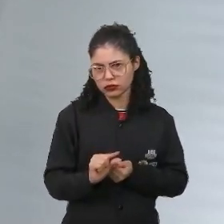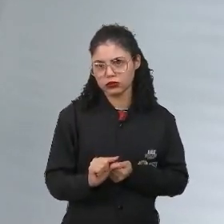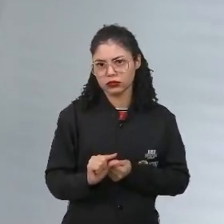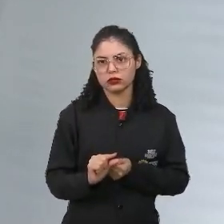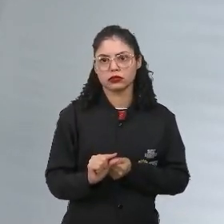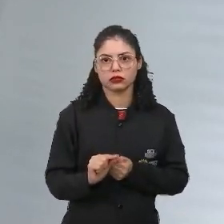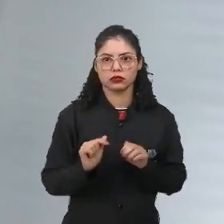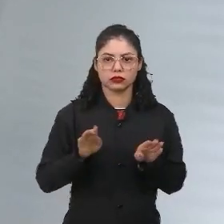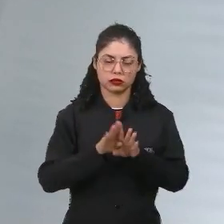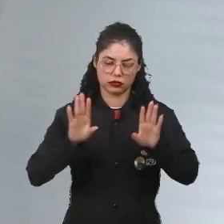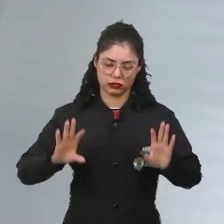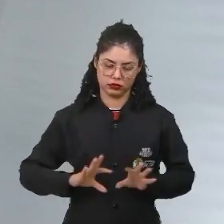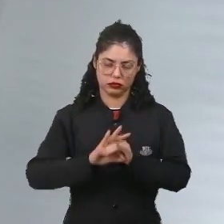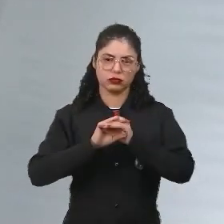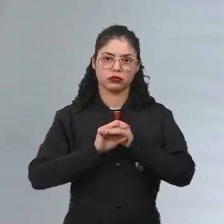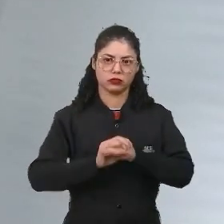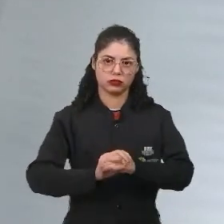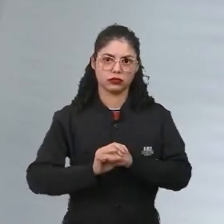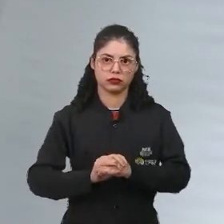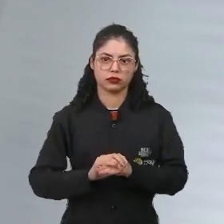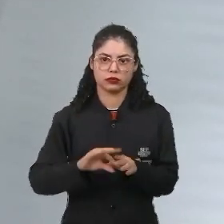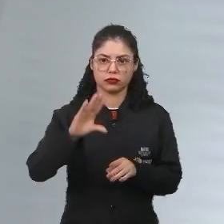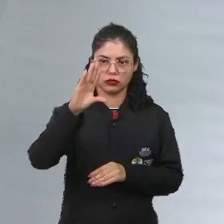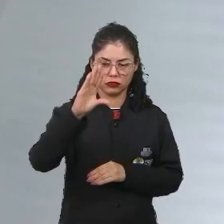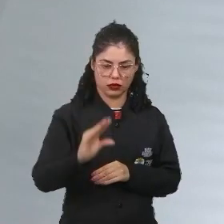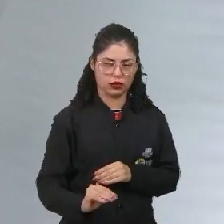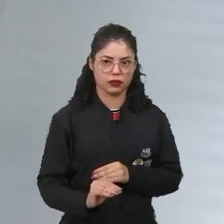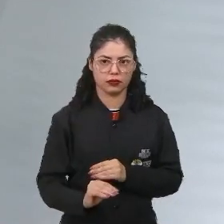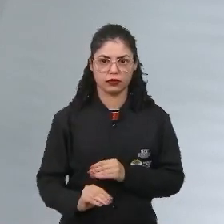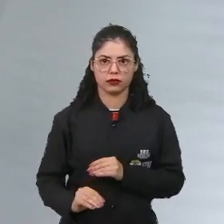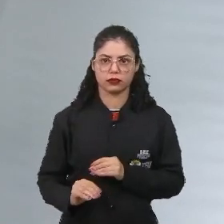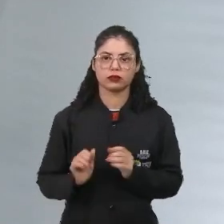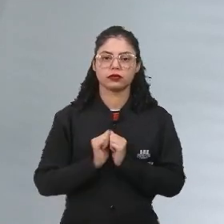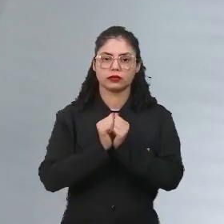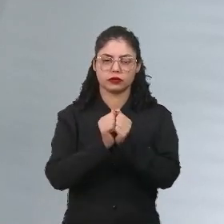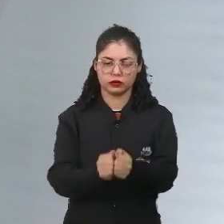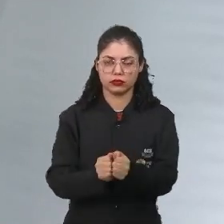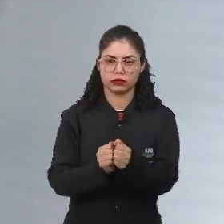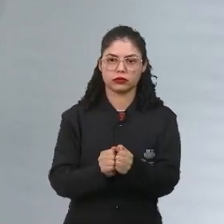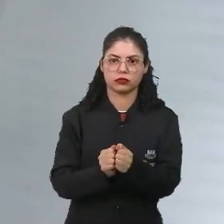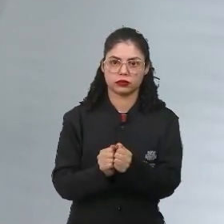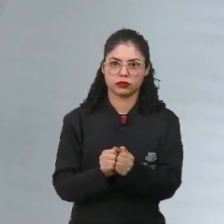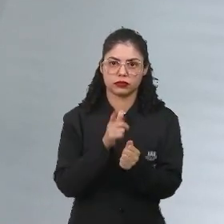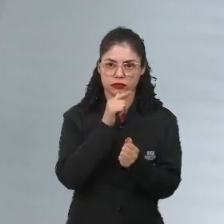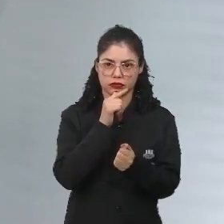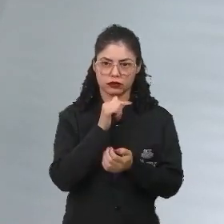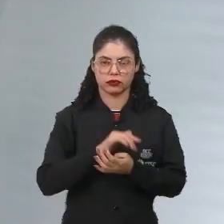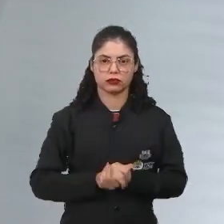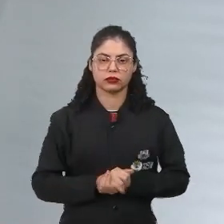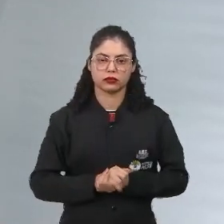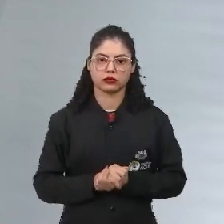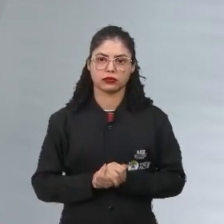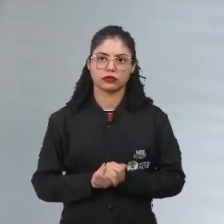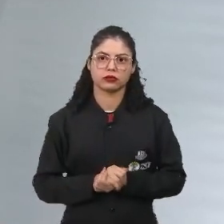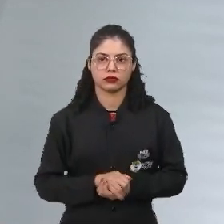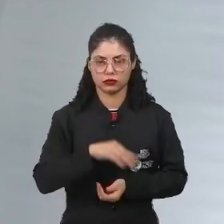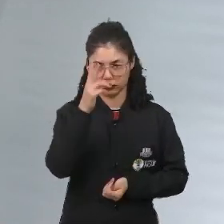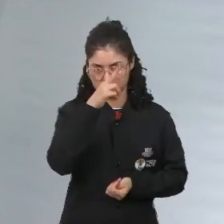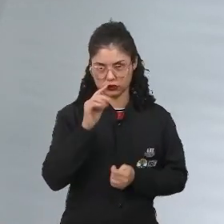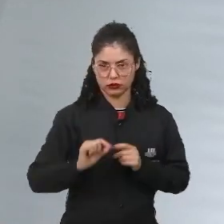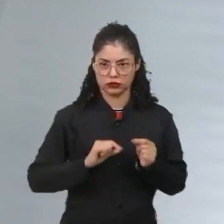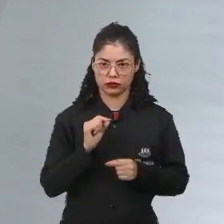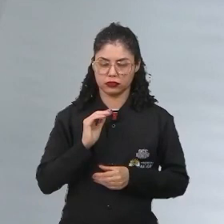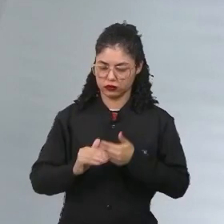menor relacionada a ouro, ela vai sair juntamente com a água. Lembrando que